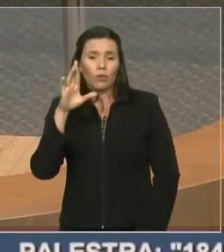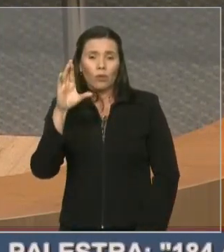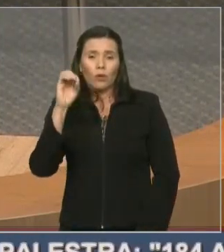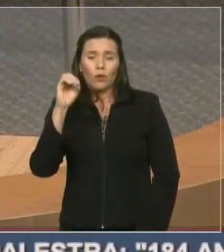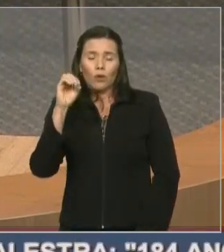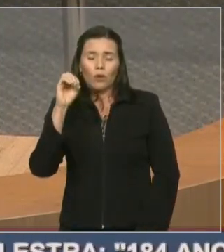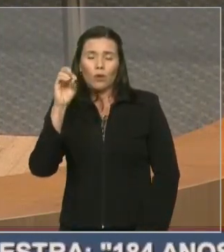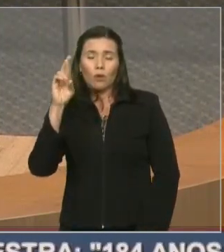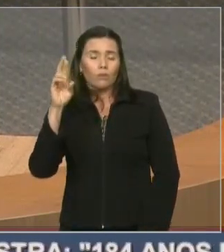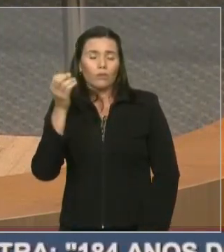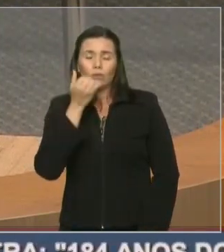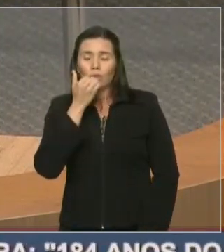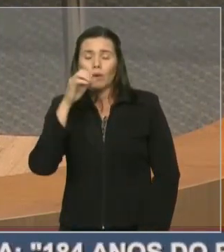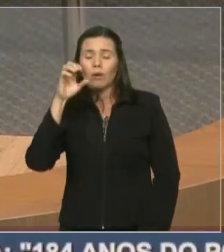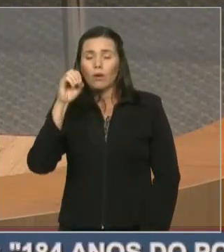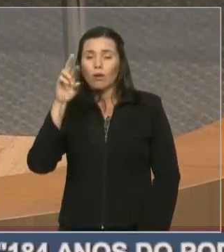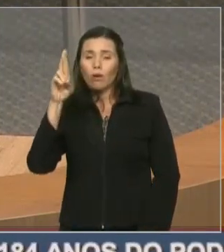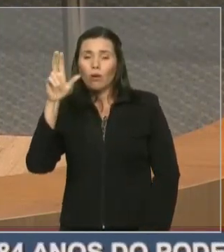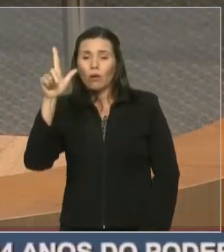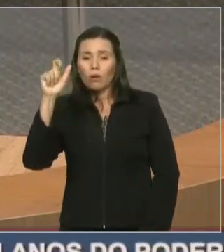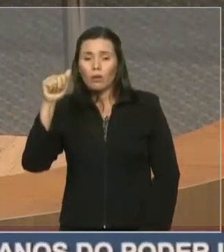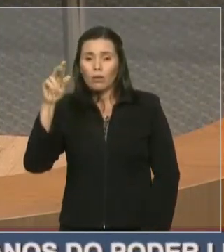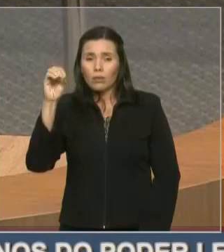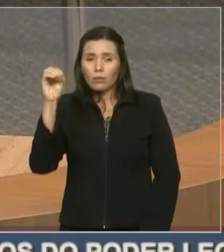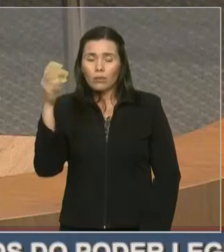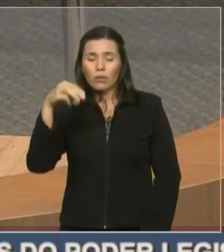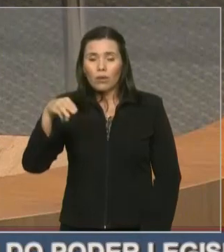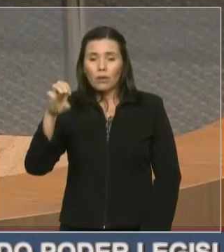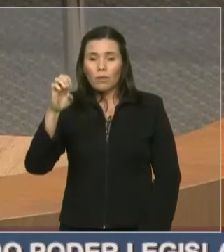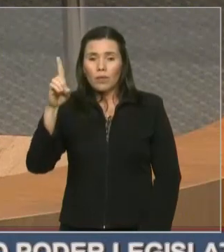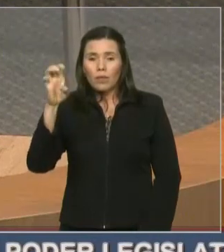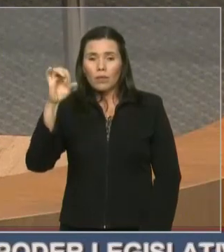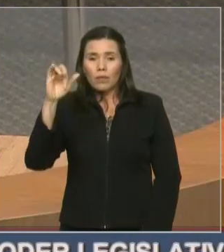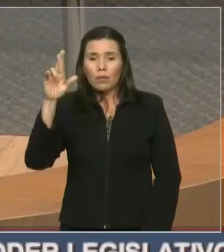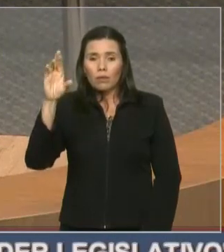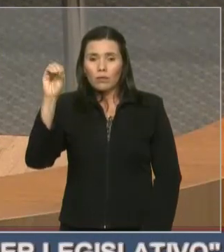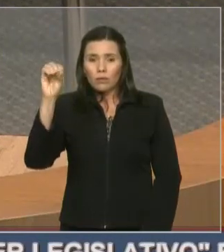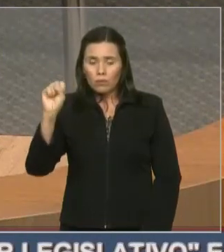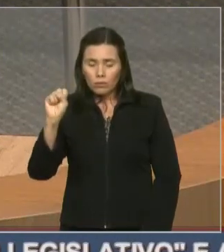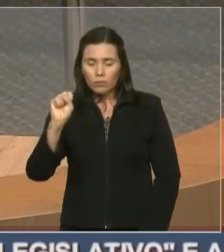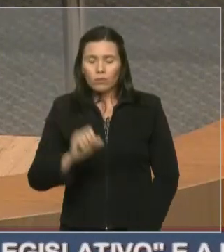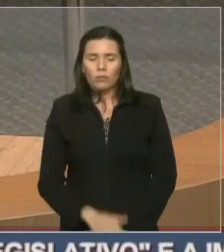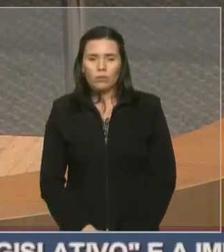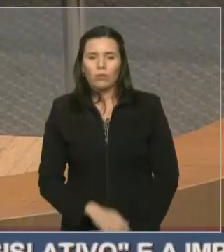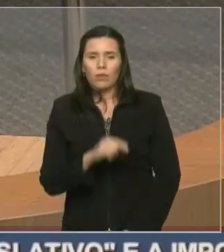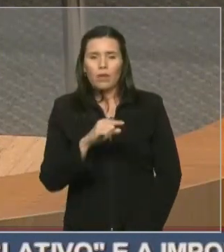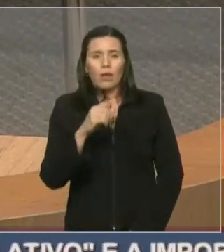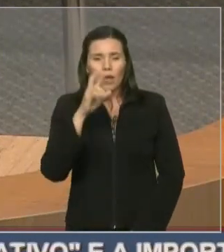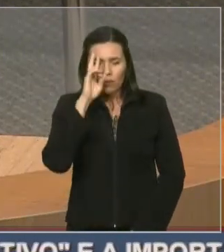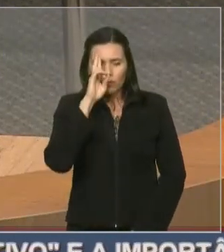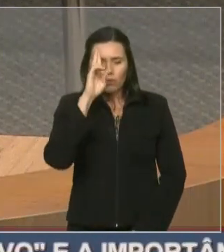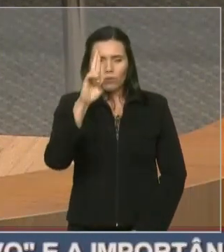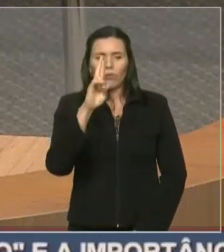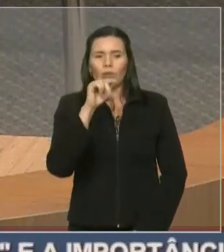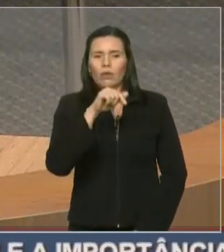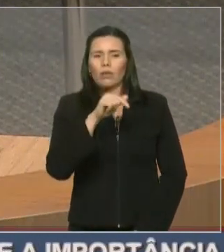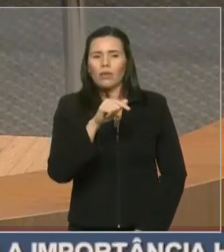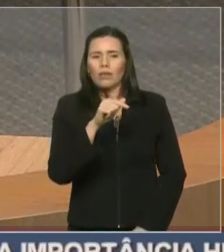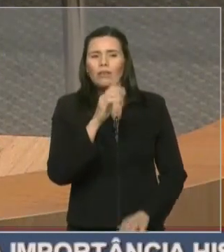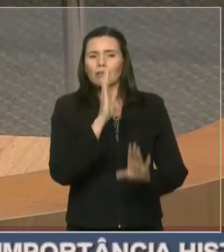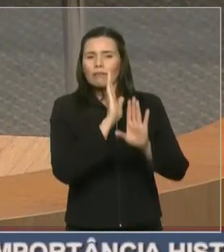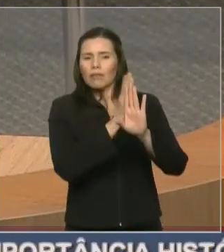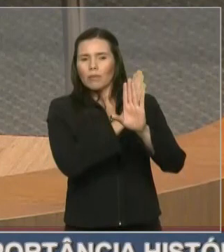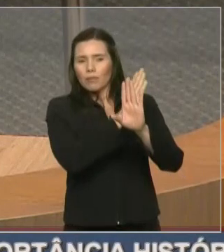Orlando Medeiros, que era de Carolina, que trabalhava com o Luiz Rocha, no governo do Luiz Rocha, mais tarde. E fizemos